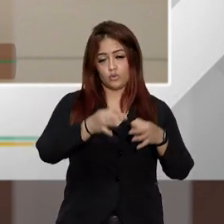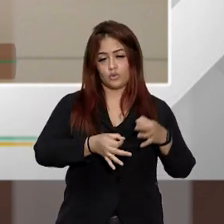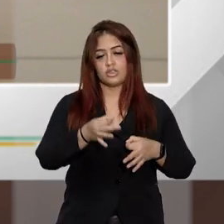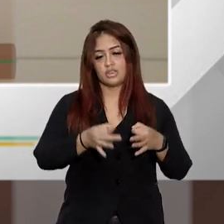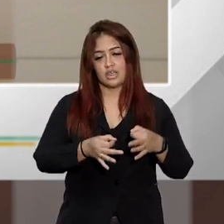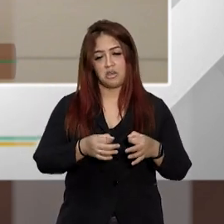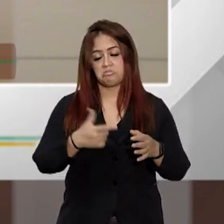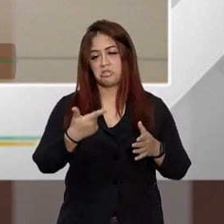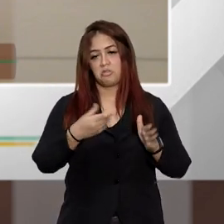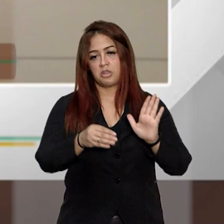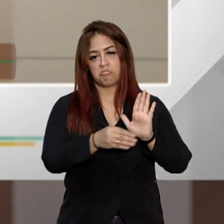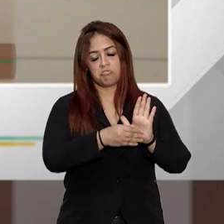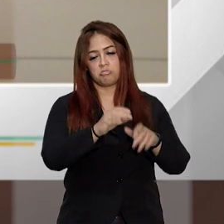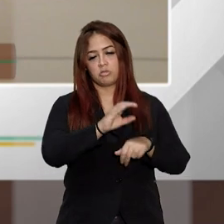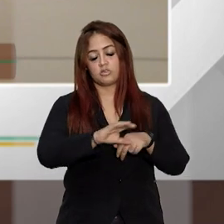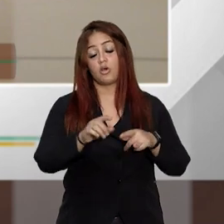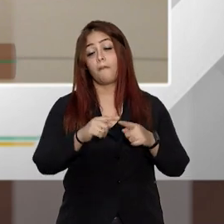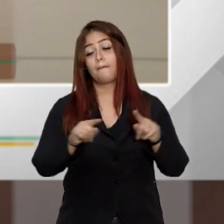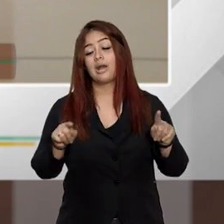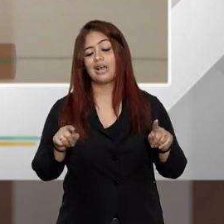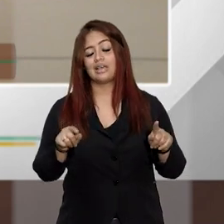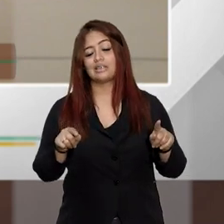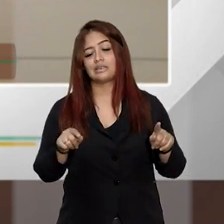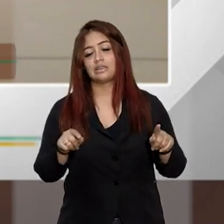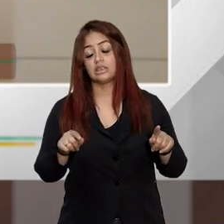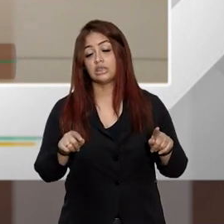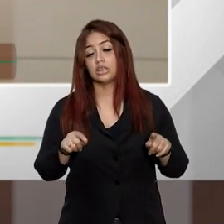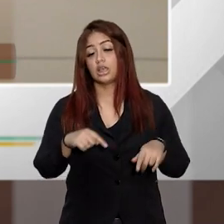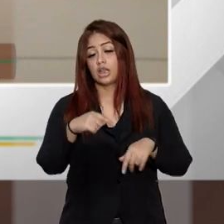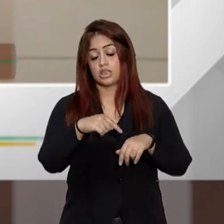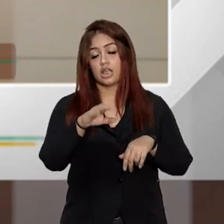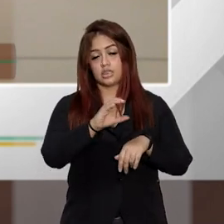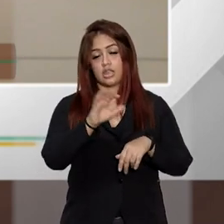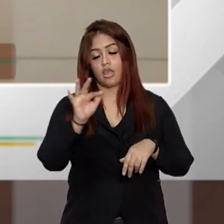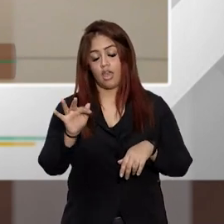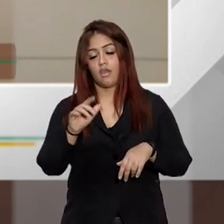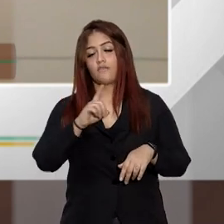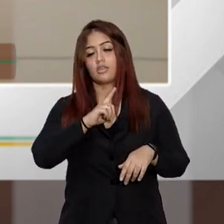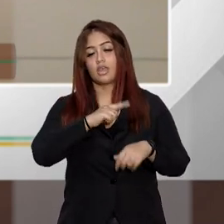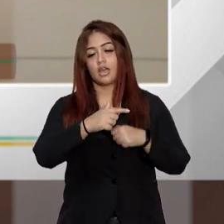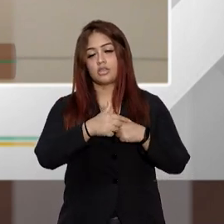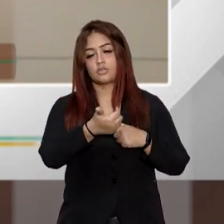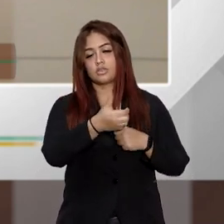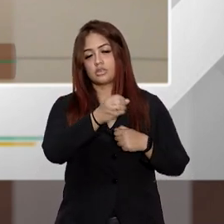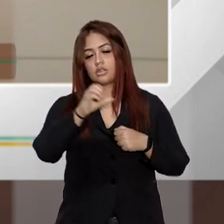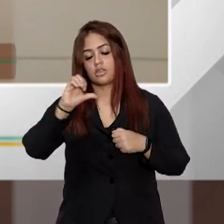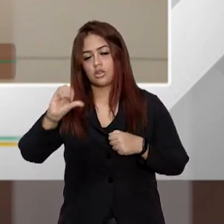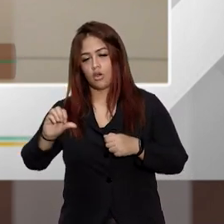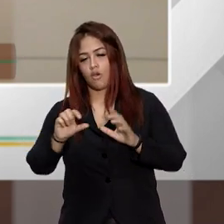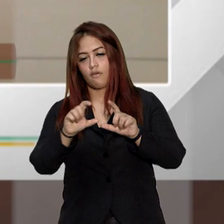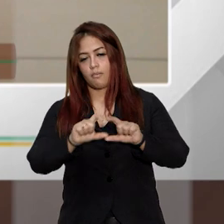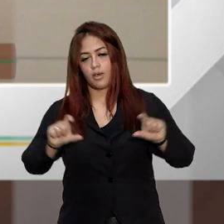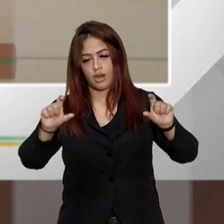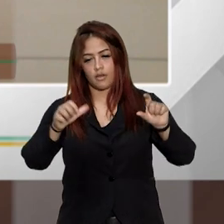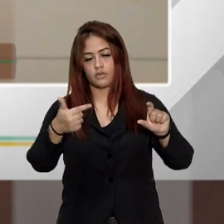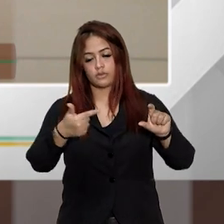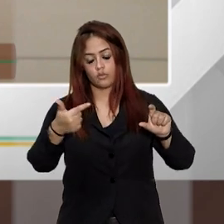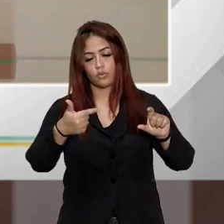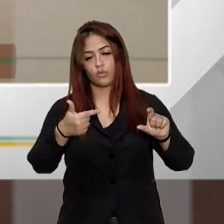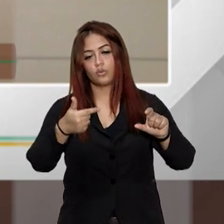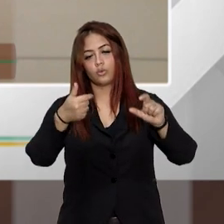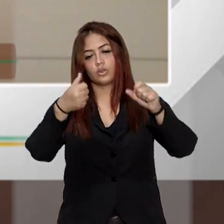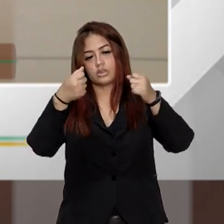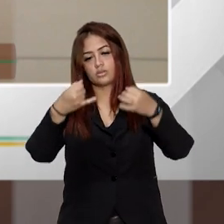está escrito no texto constitucional, mas na Constituição temos o artigo 109, parágrafo 2º, que